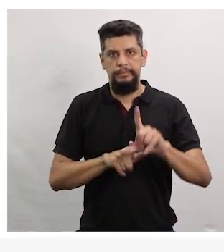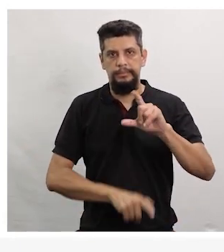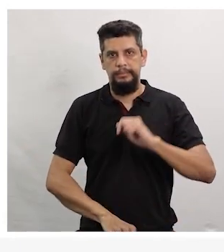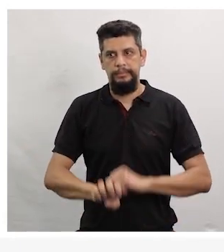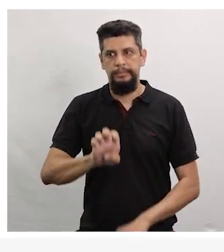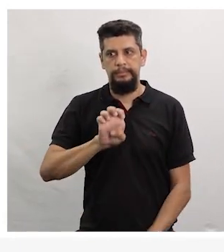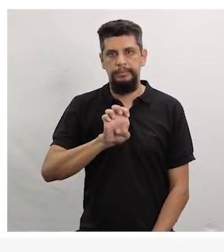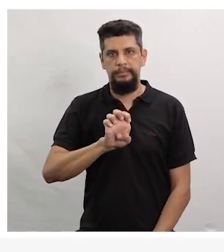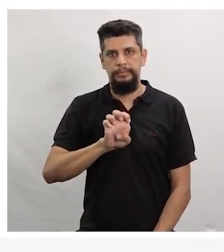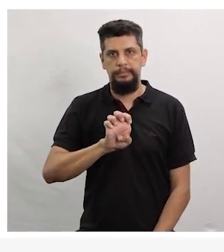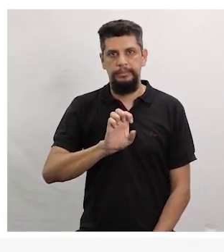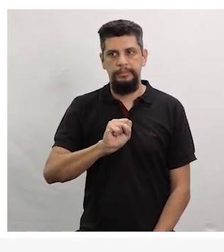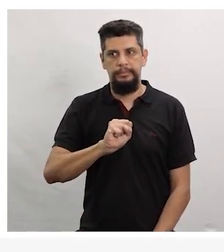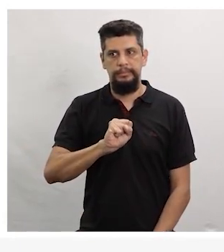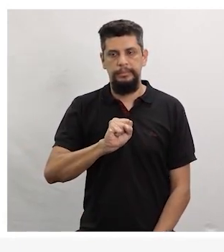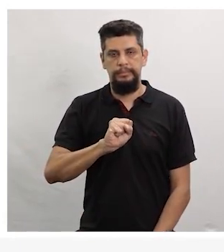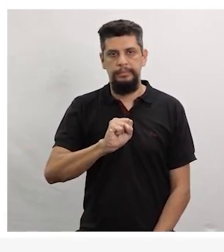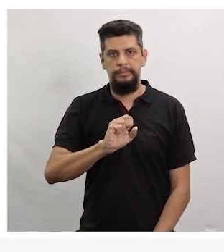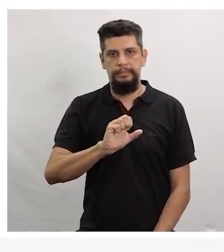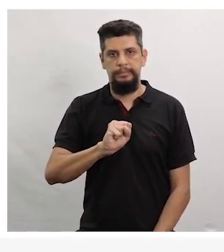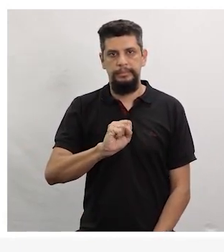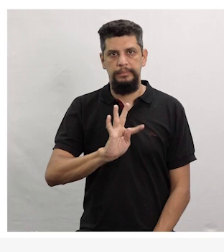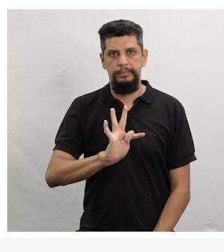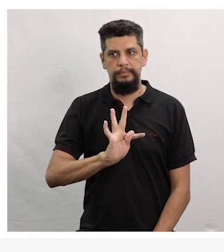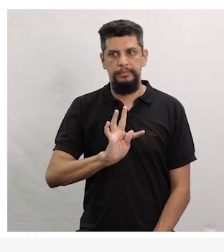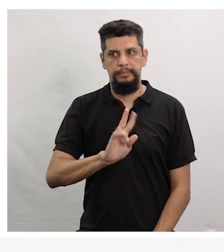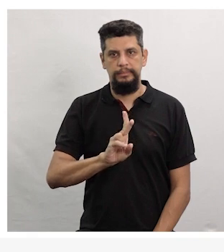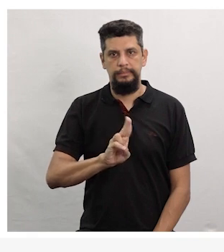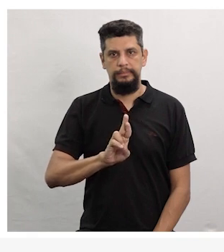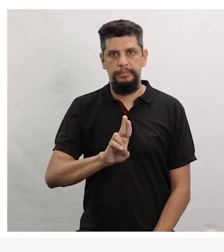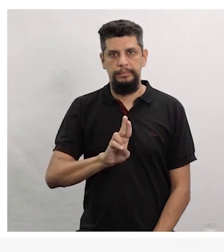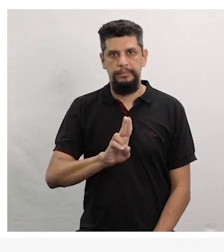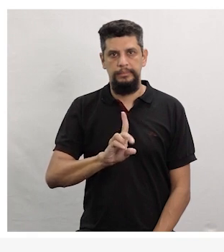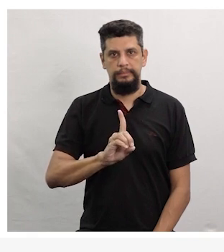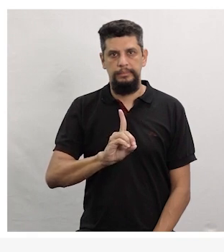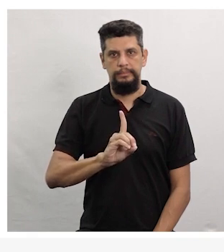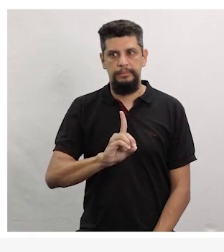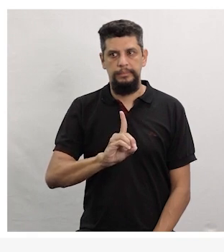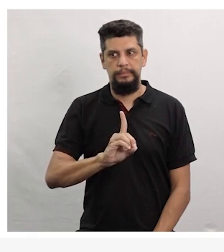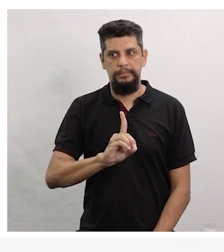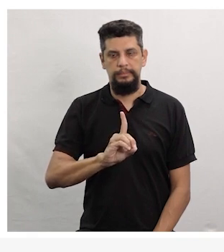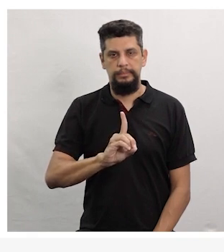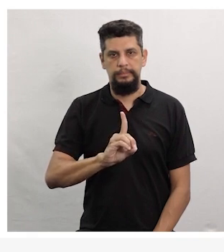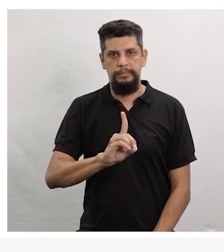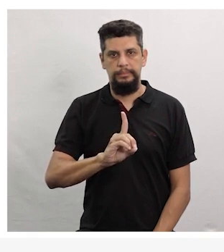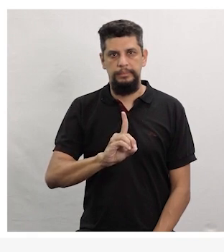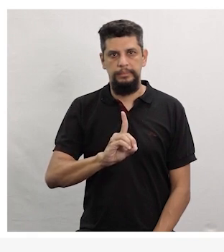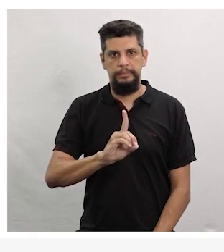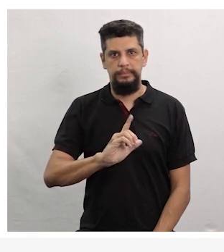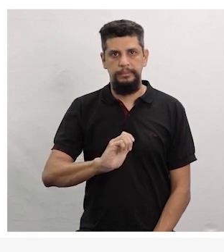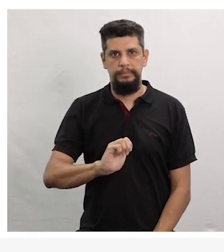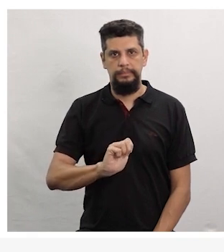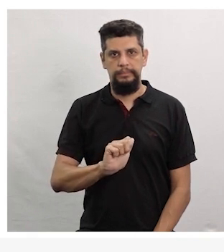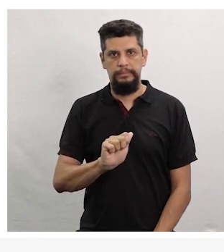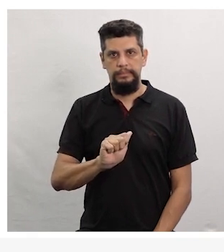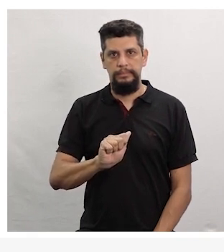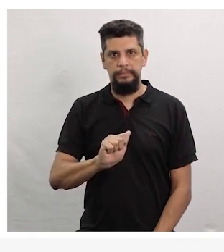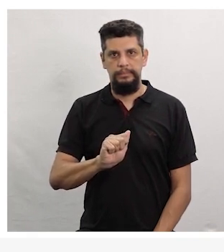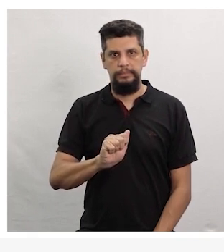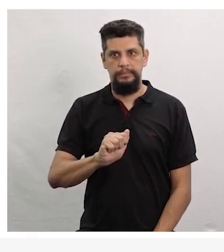então letra e letra s t u letra